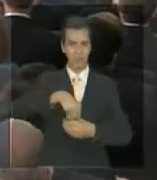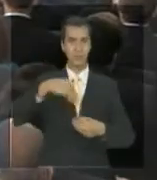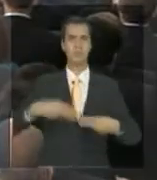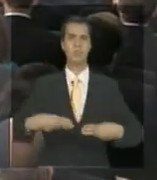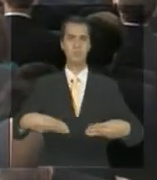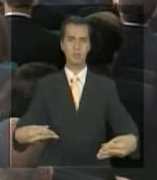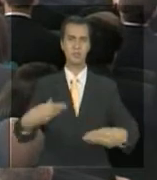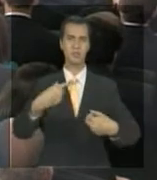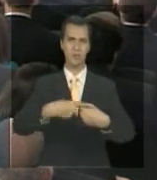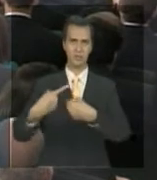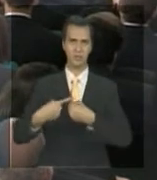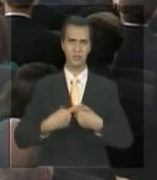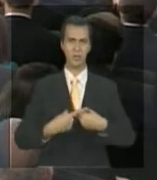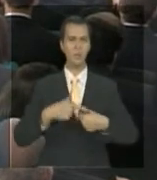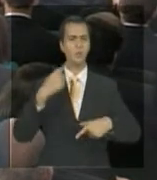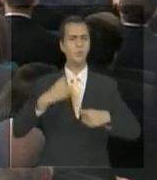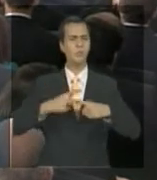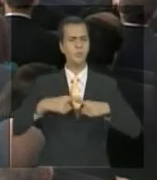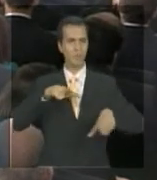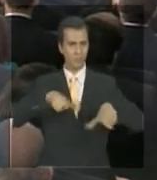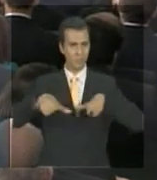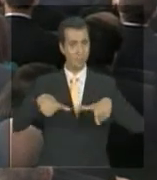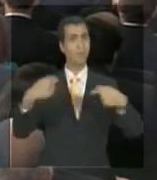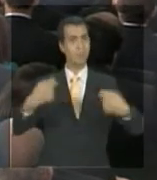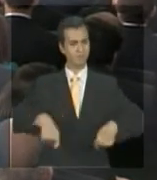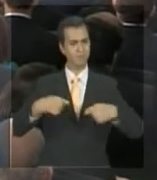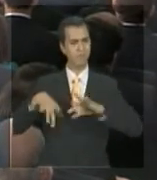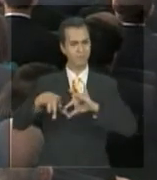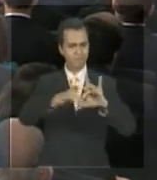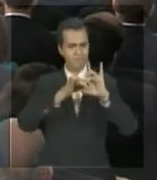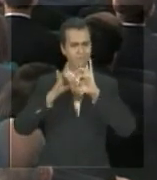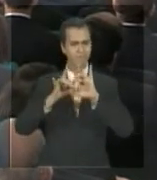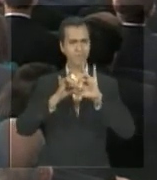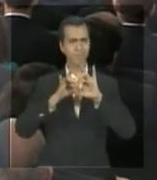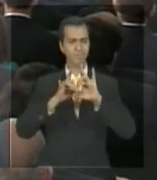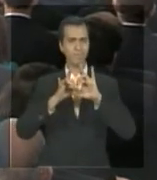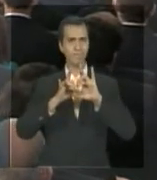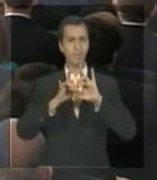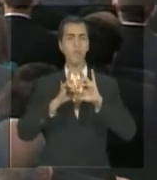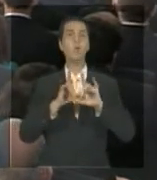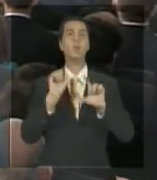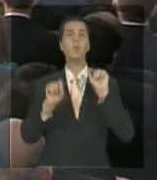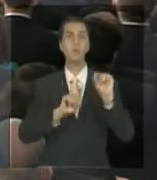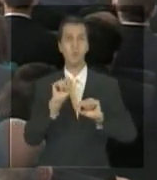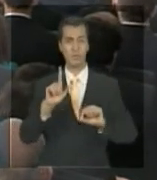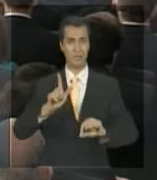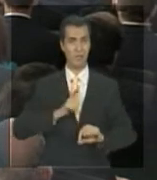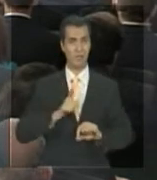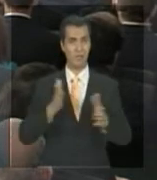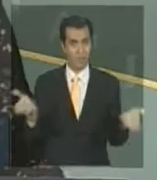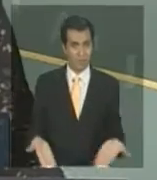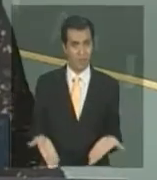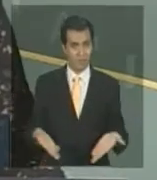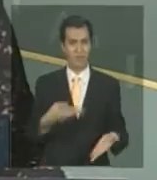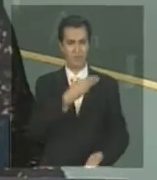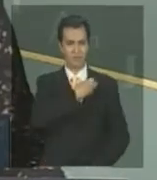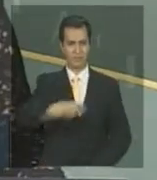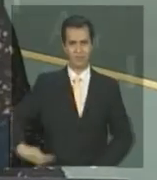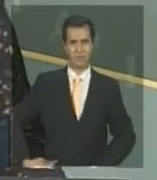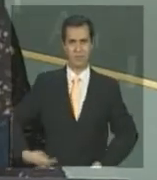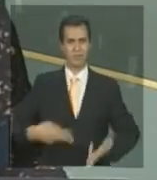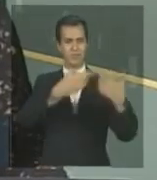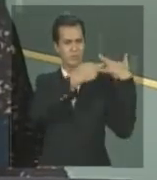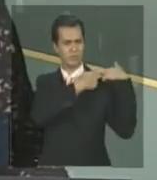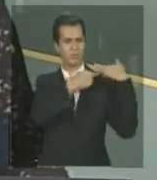a atividade exige parceria. E isso impõe ao seu titular capacidade